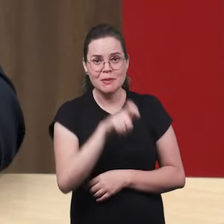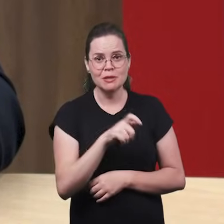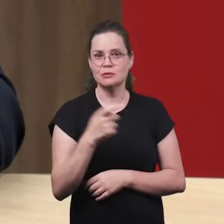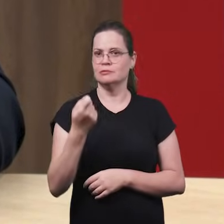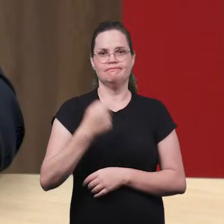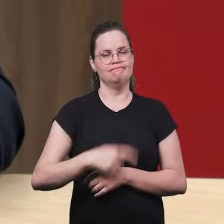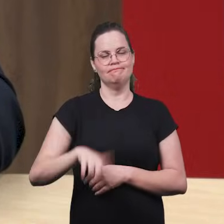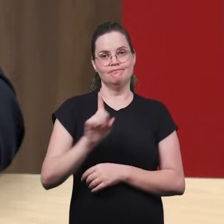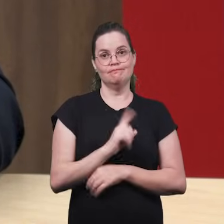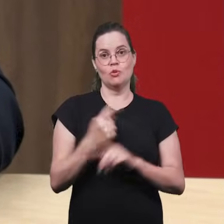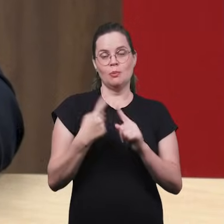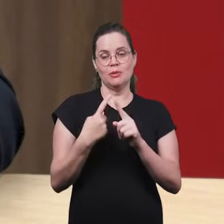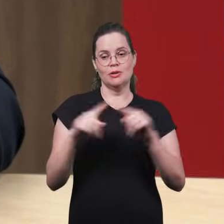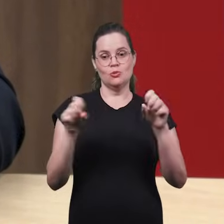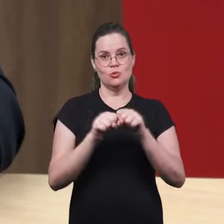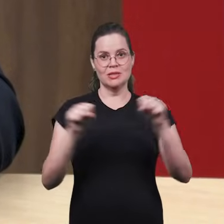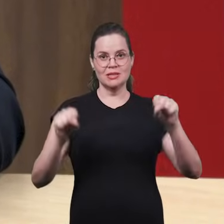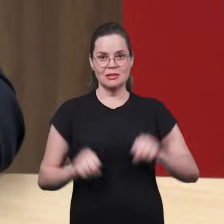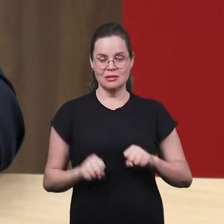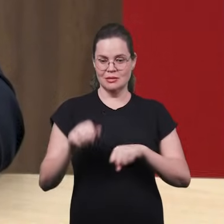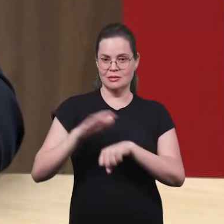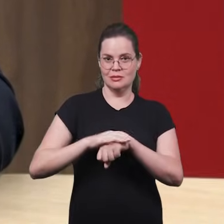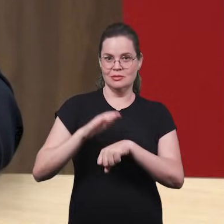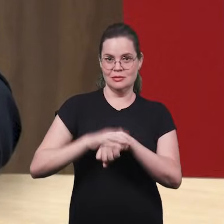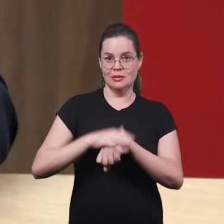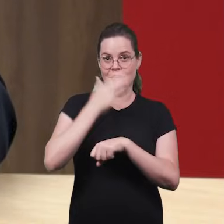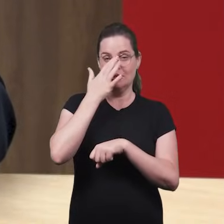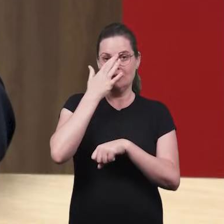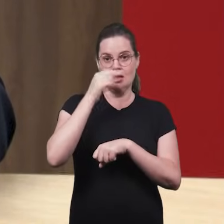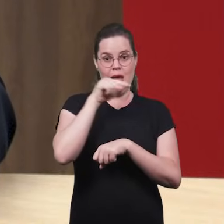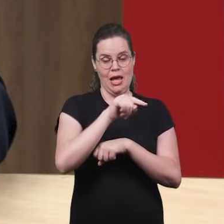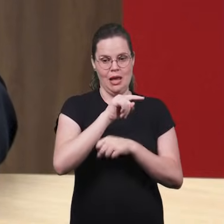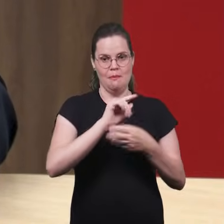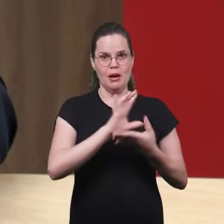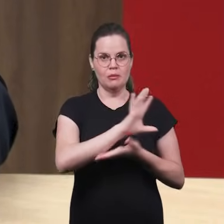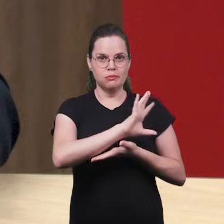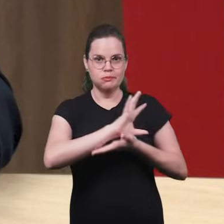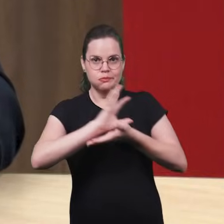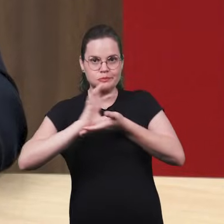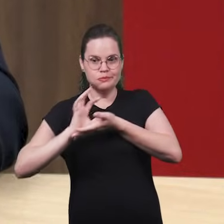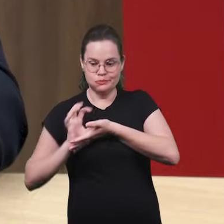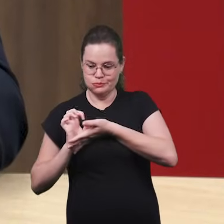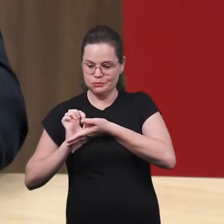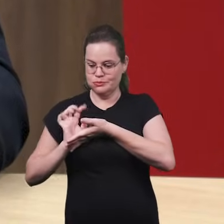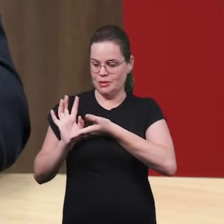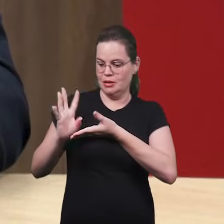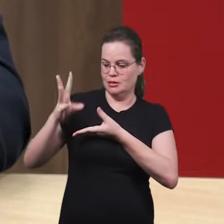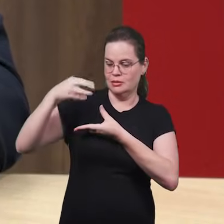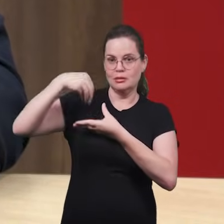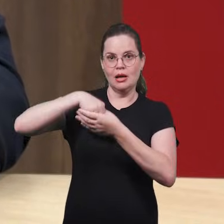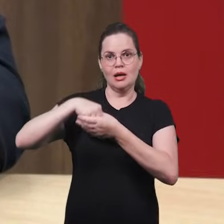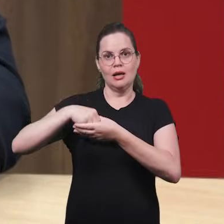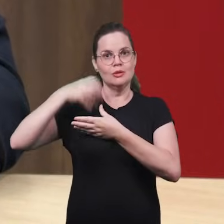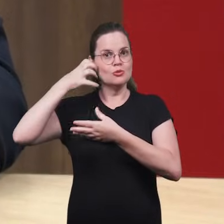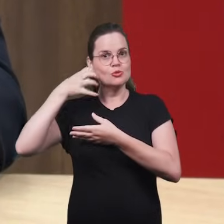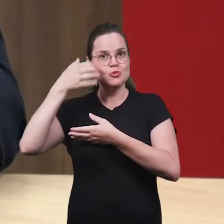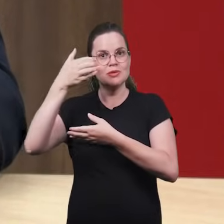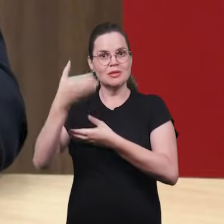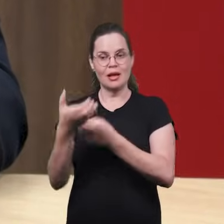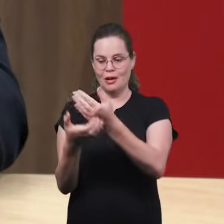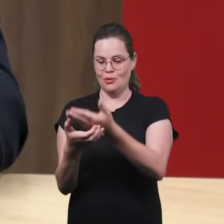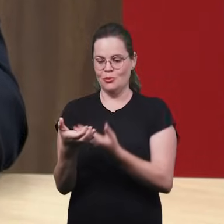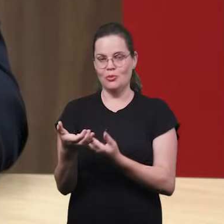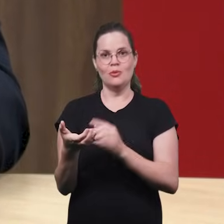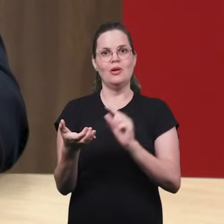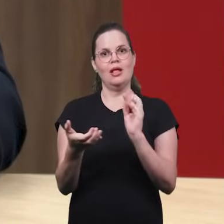O sistema decodifica as palavras que você diz e redireciona essas